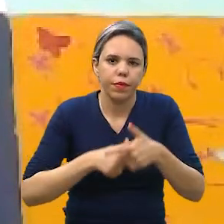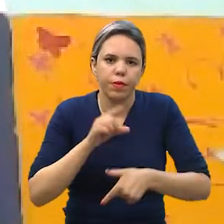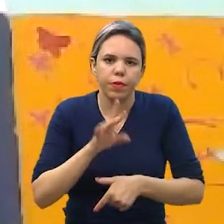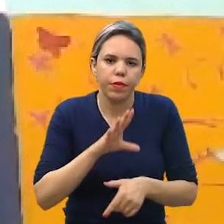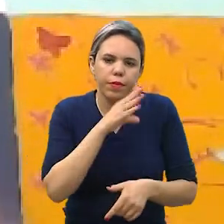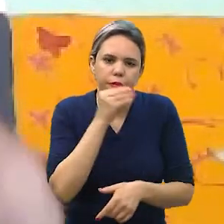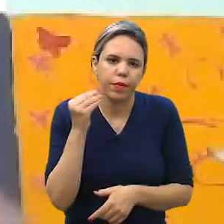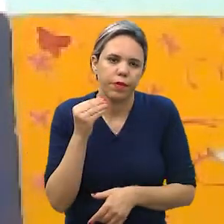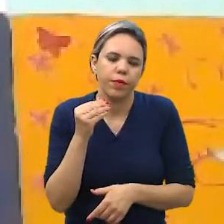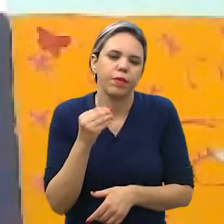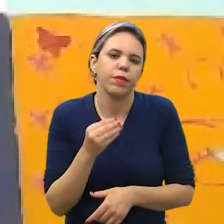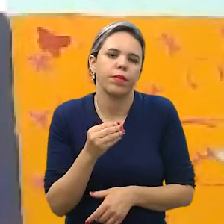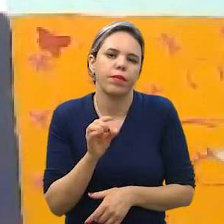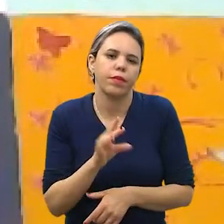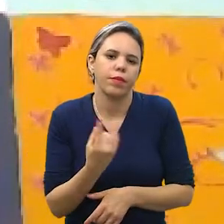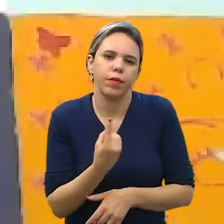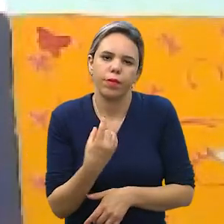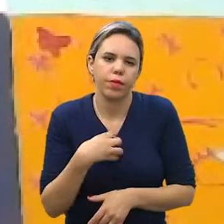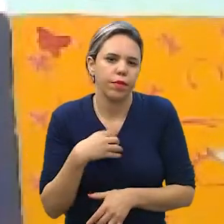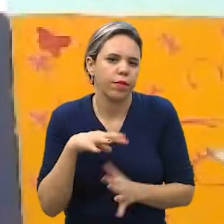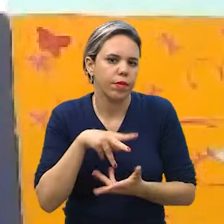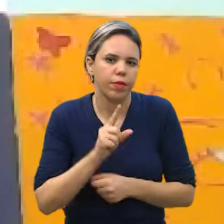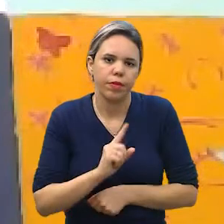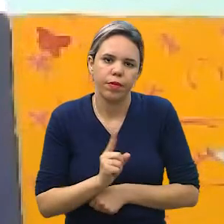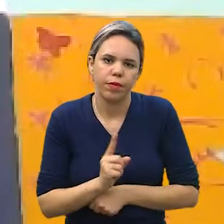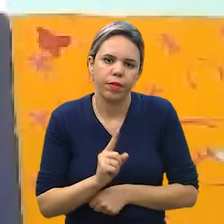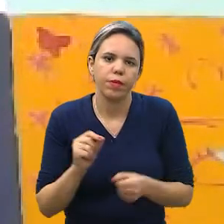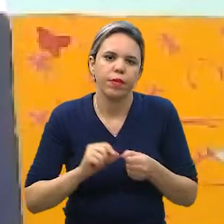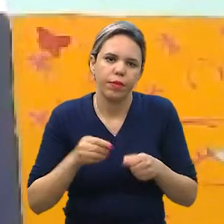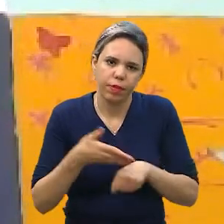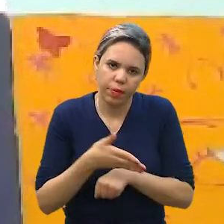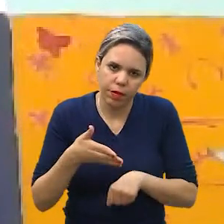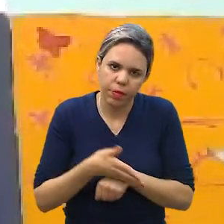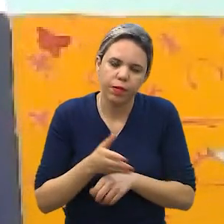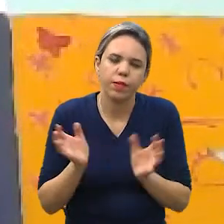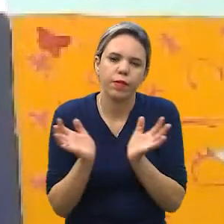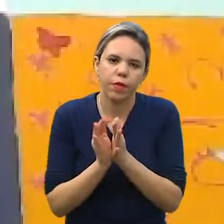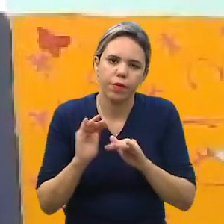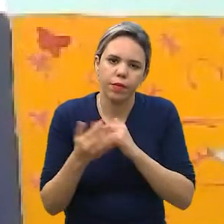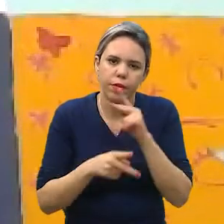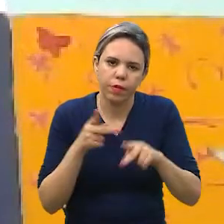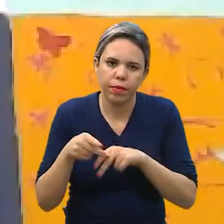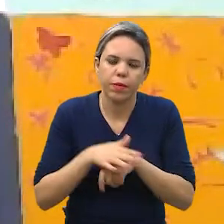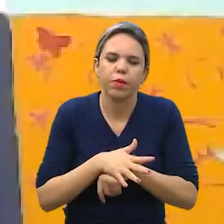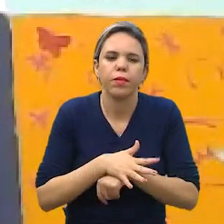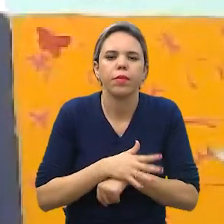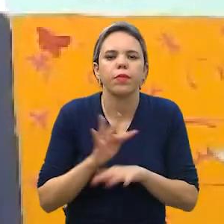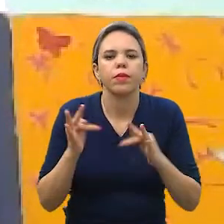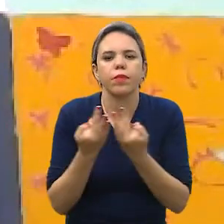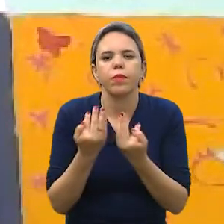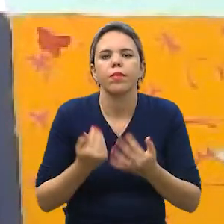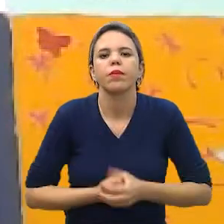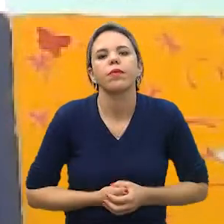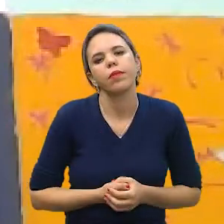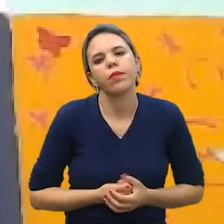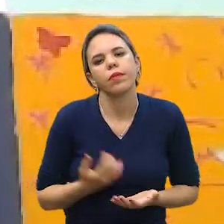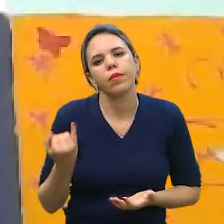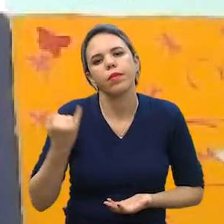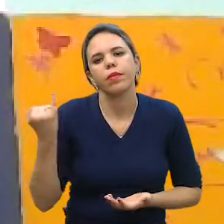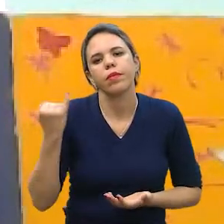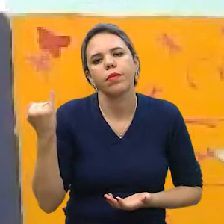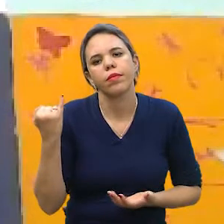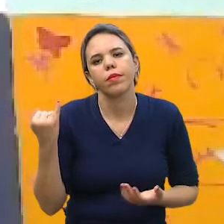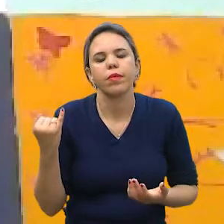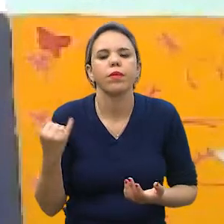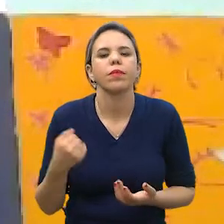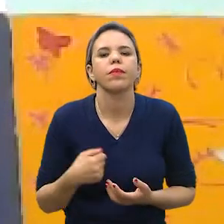com adolescente, ele não está ali sozinho no mundo, né? Ele faz parte de uma comunidade, ele faz parte de uma família, e que é importante